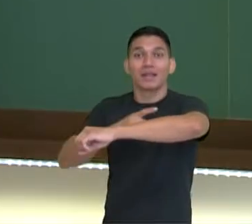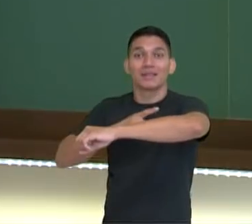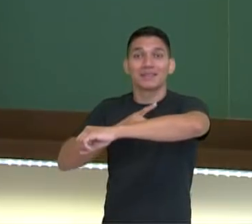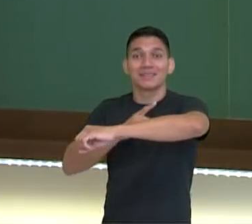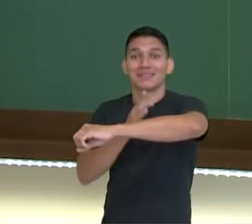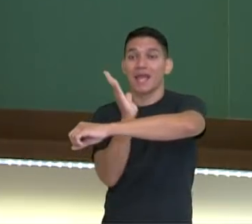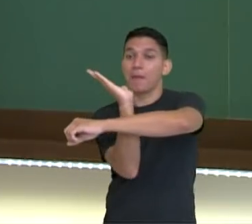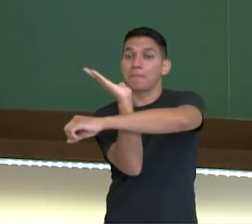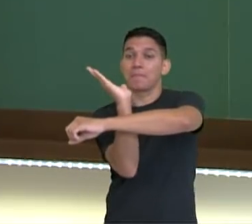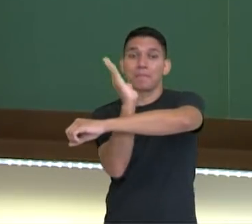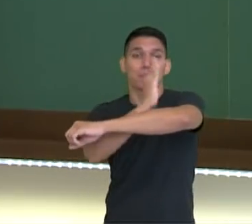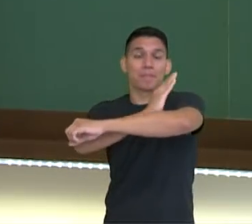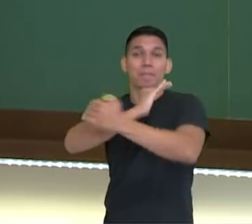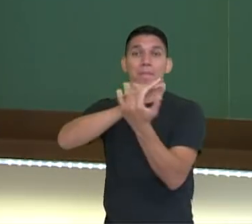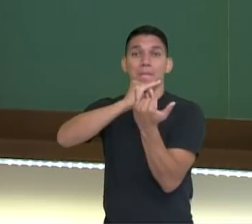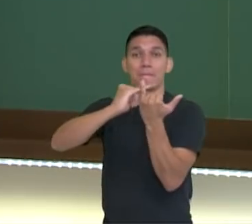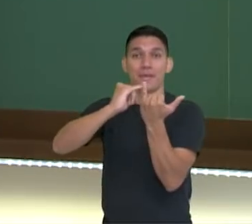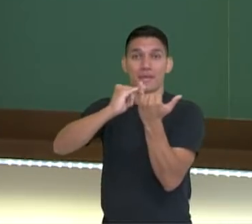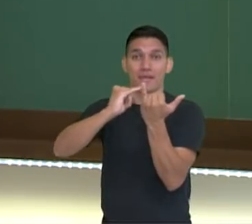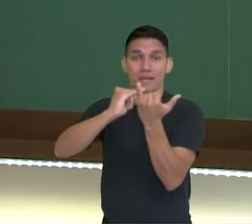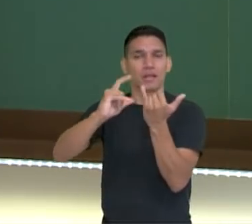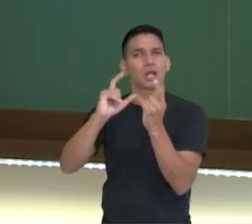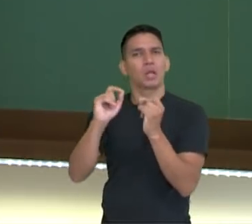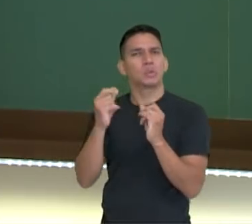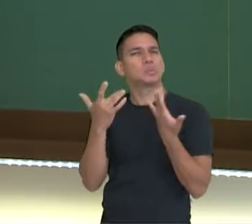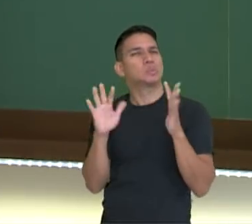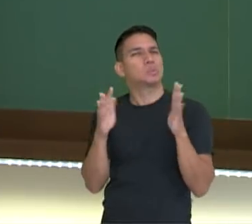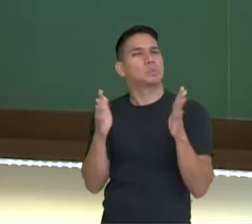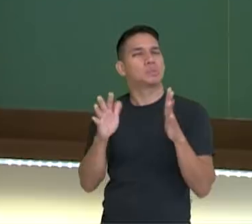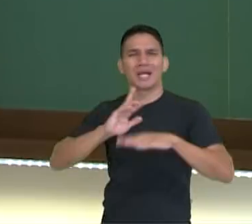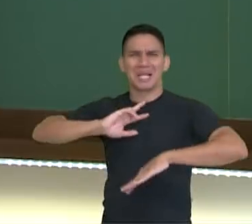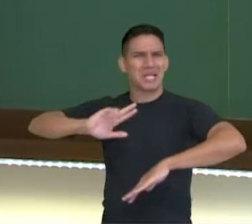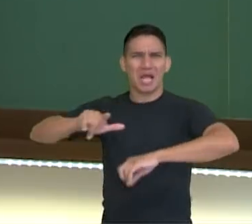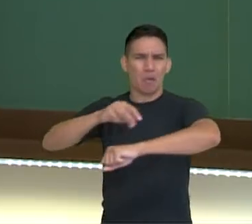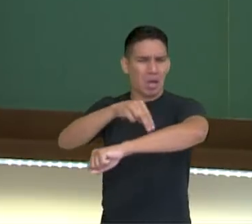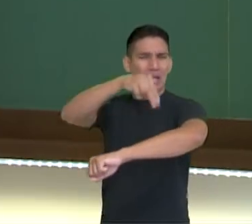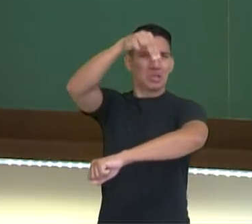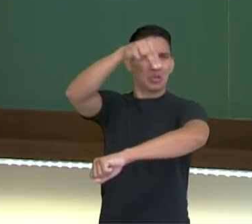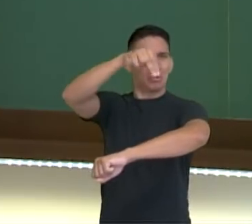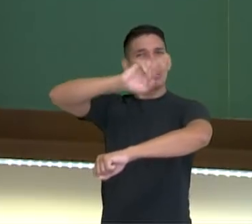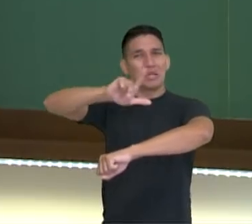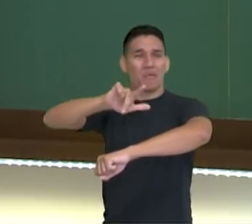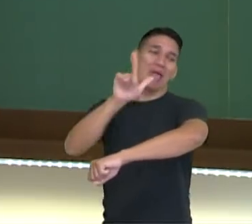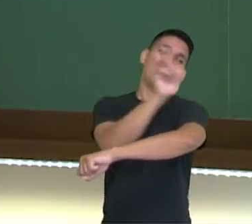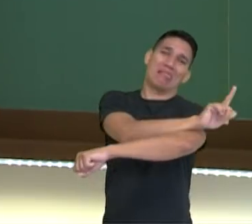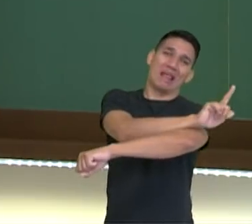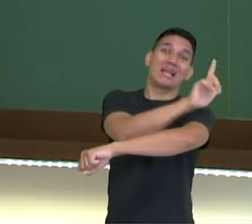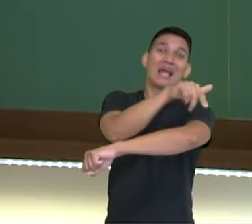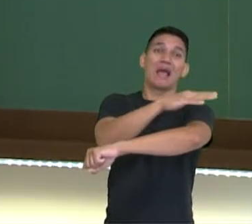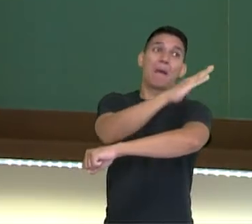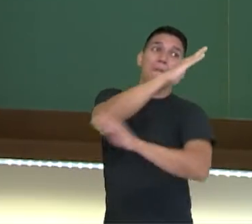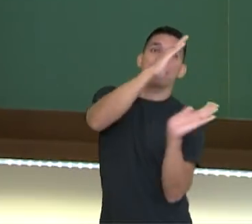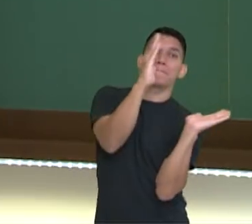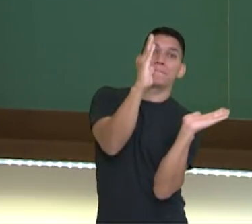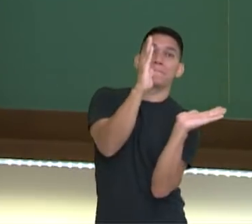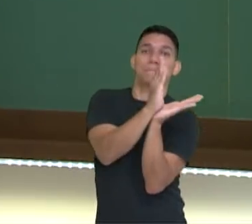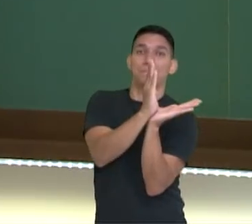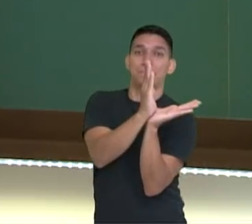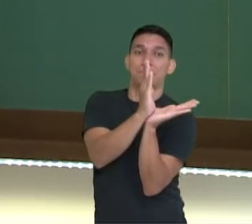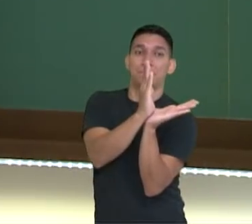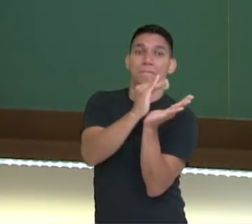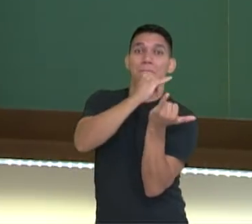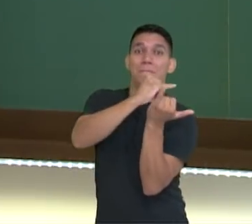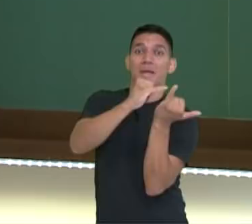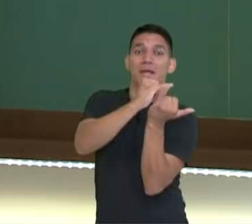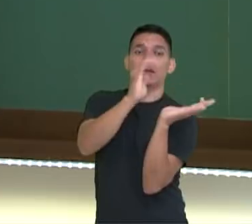pontos intermediários, né? Não está bem no norte, nem bem no leste, está no meio, entre os dois. Então, eu vou